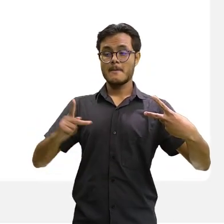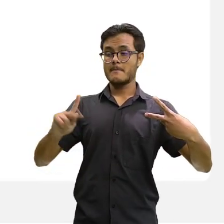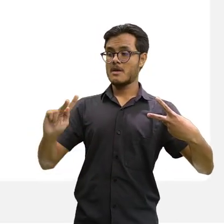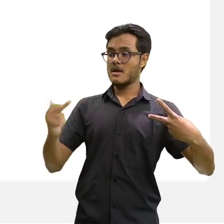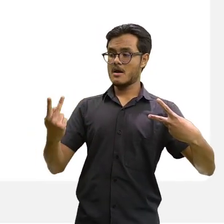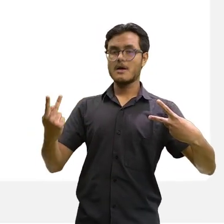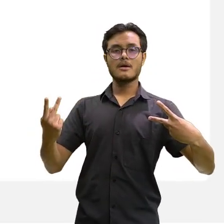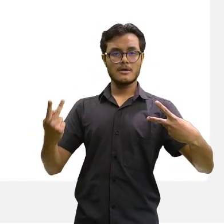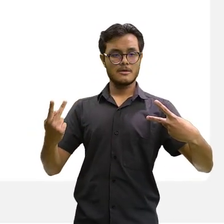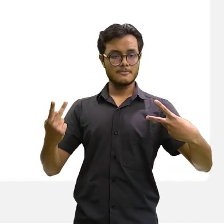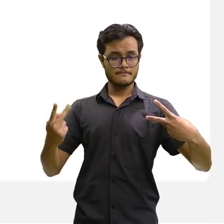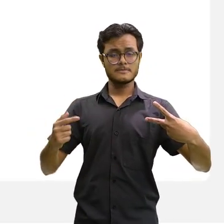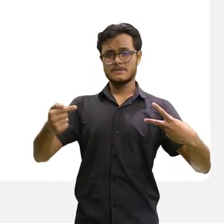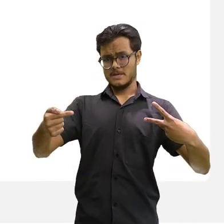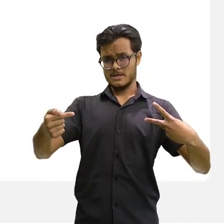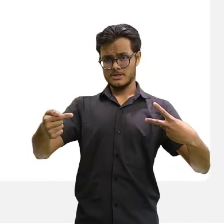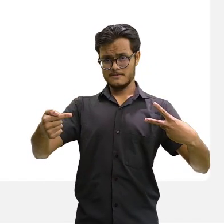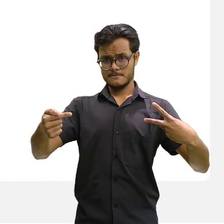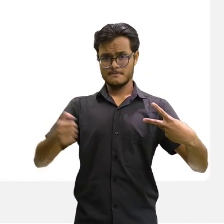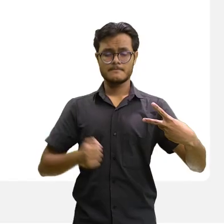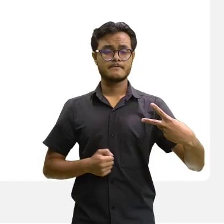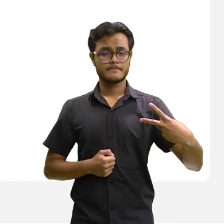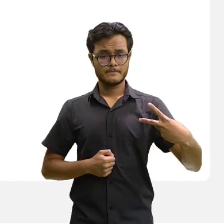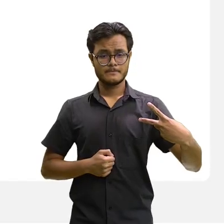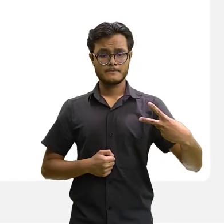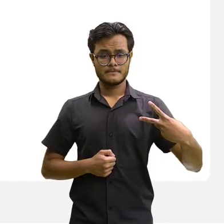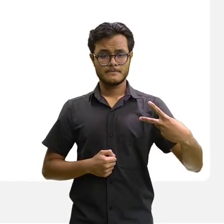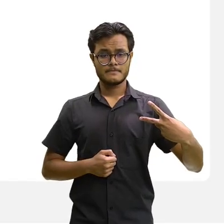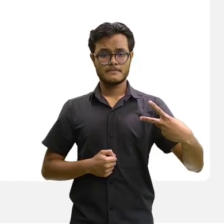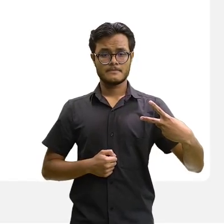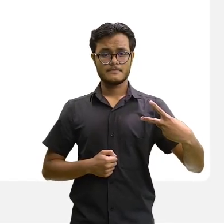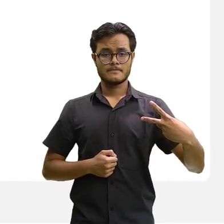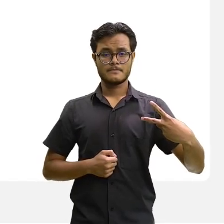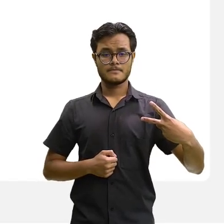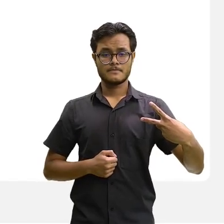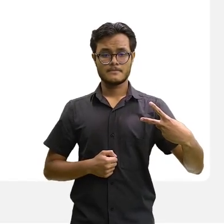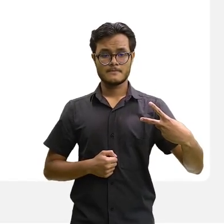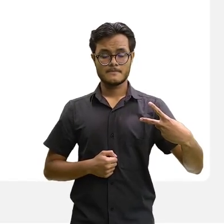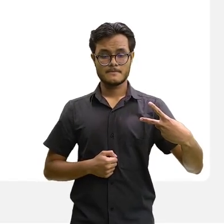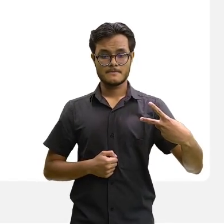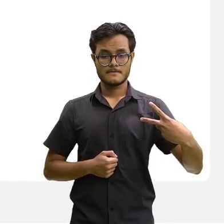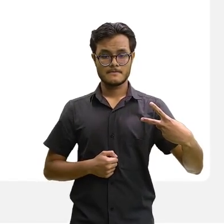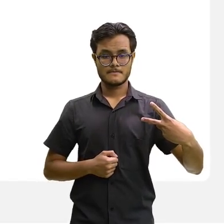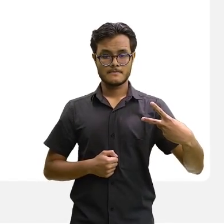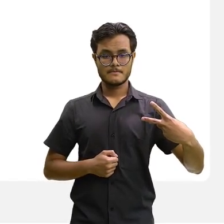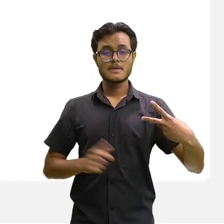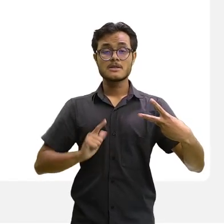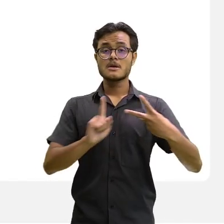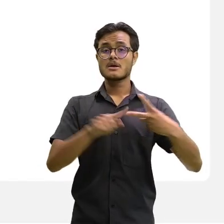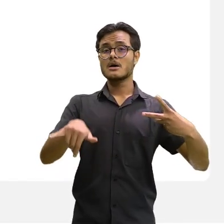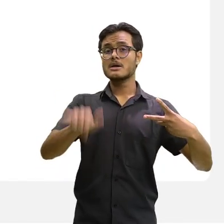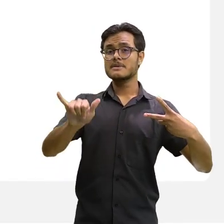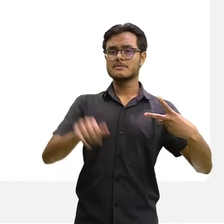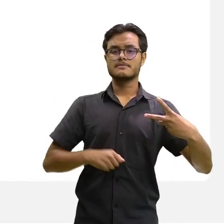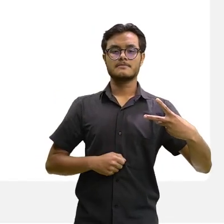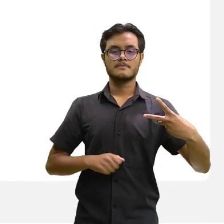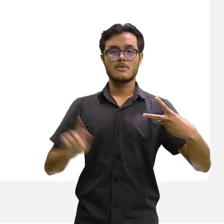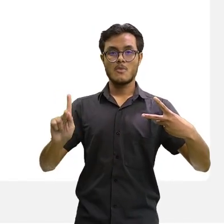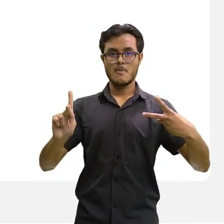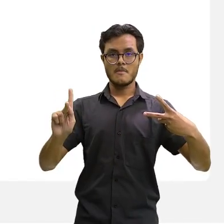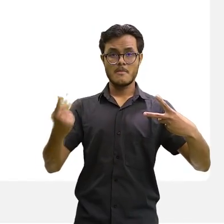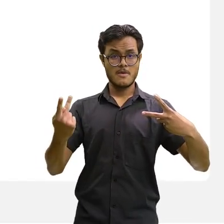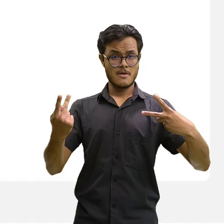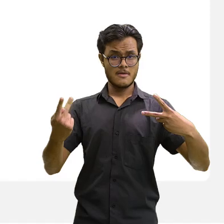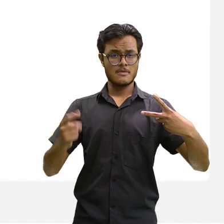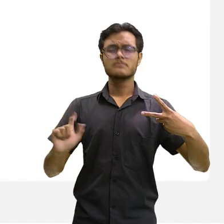pH 7, tá? Aí você vai ter, olha só, a enzima Y, que vai estar